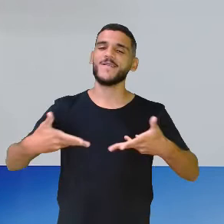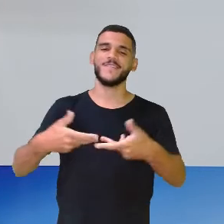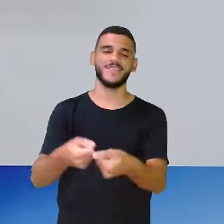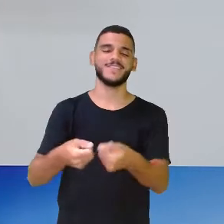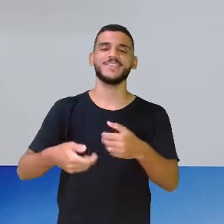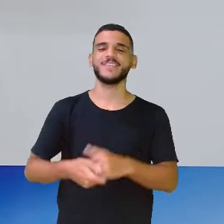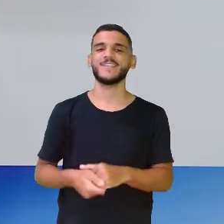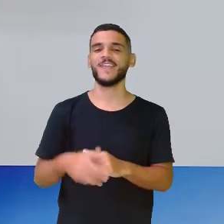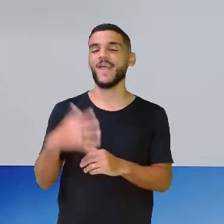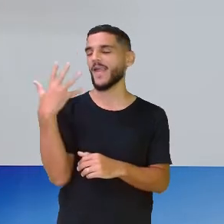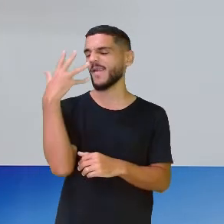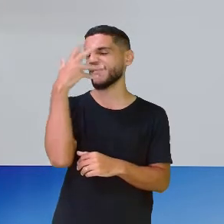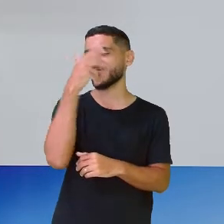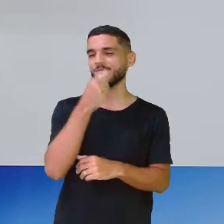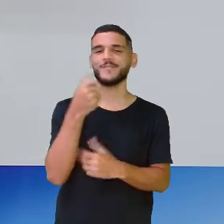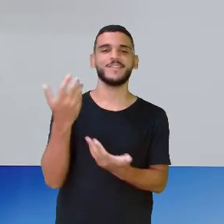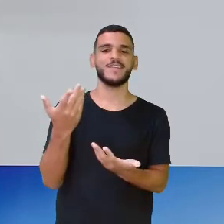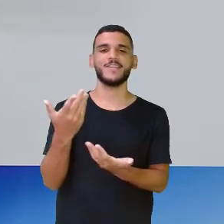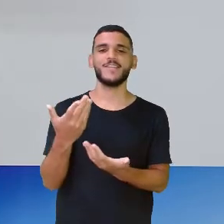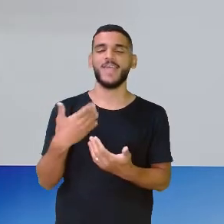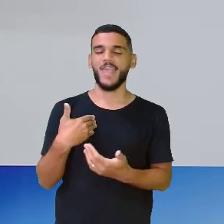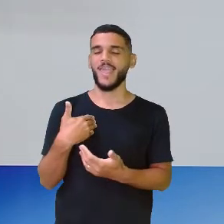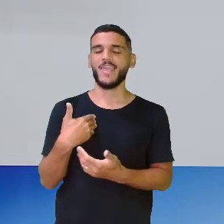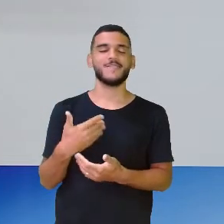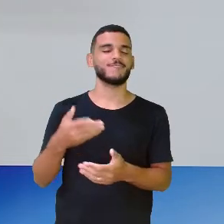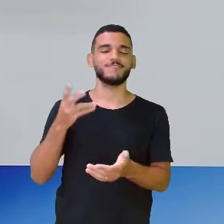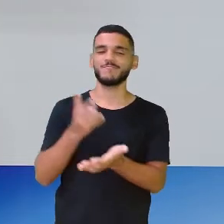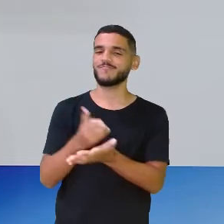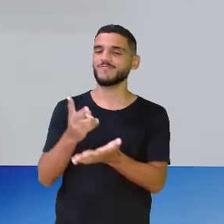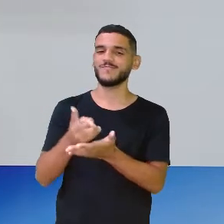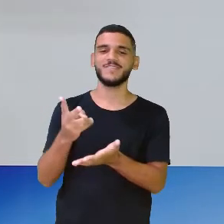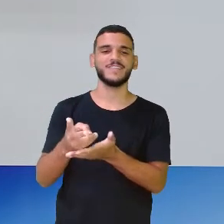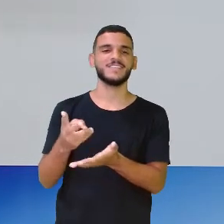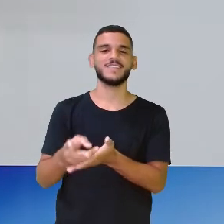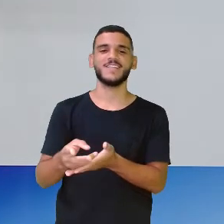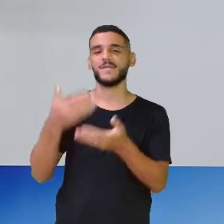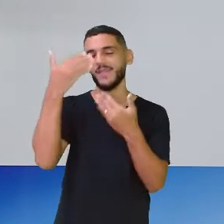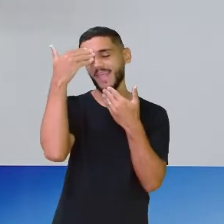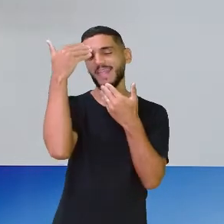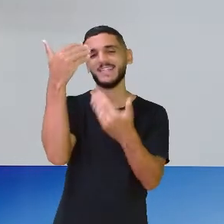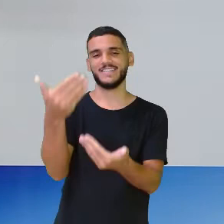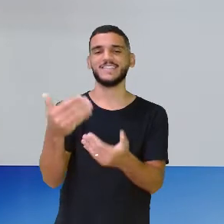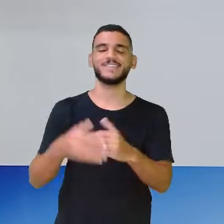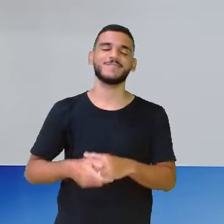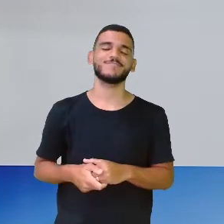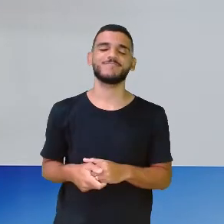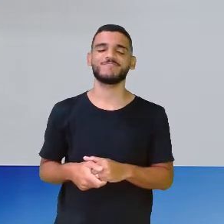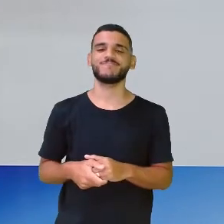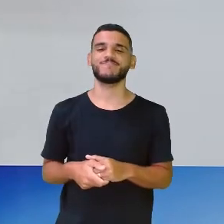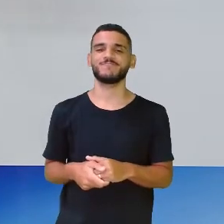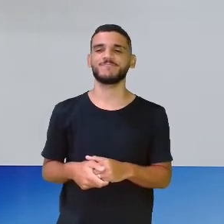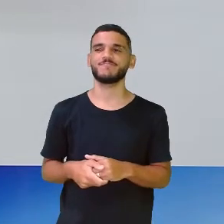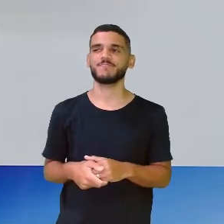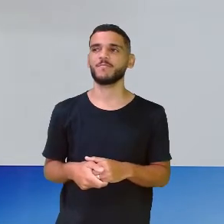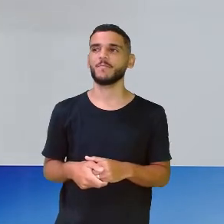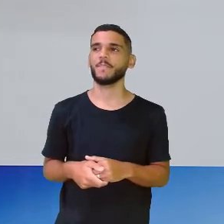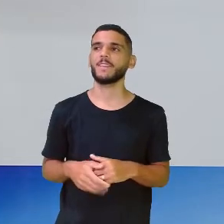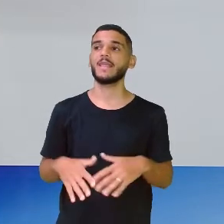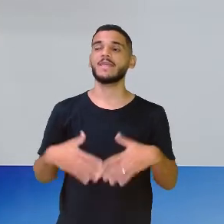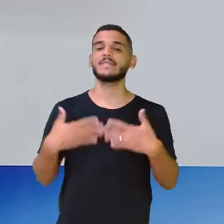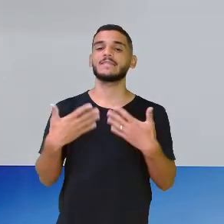esse trabalho e não me canso de elogiar essa equipe maravilhosa. Agora sim, nós